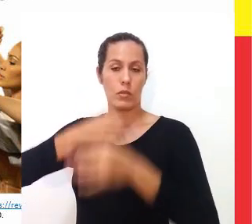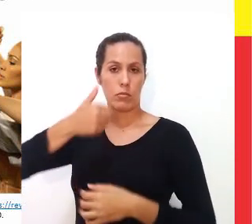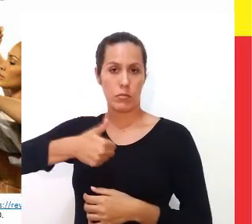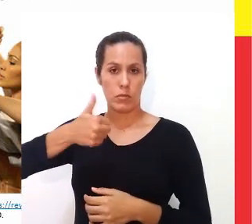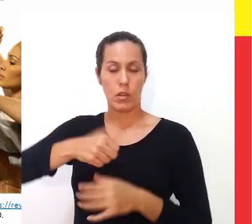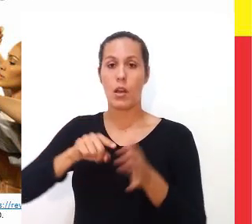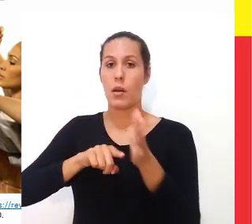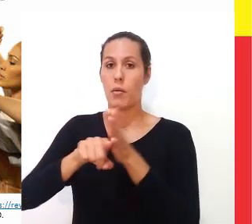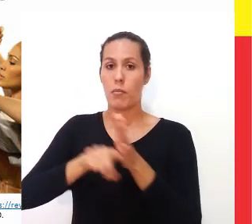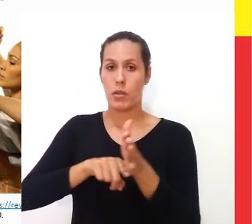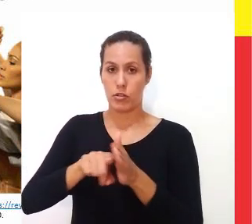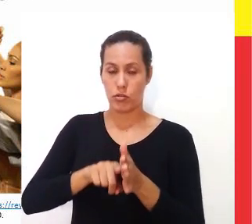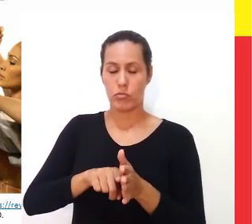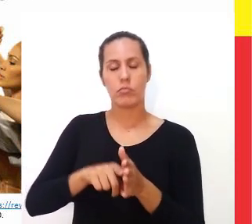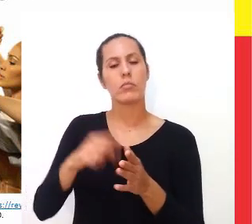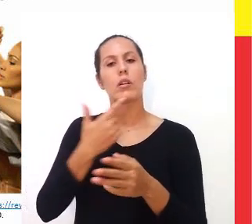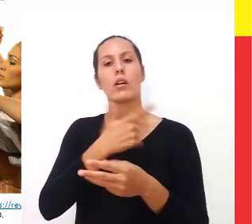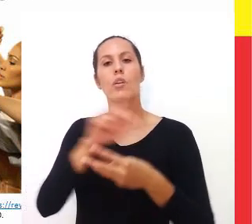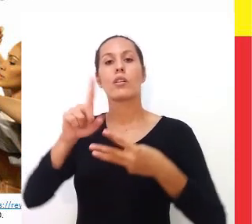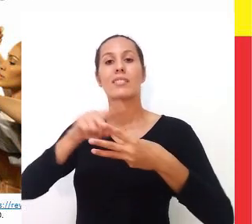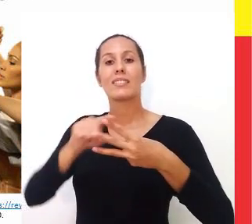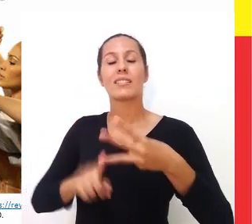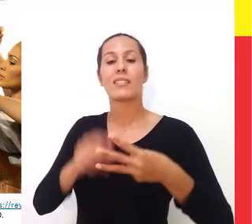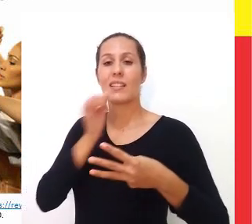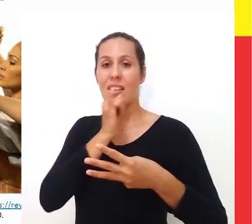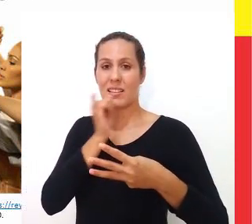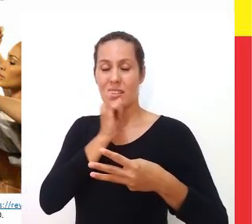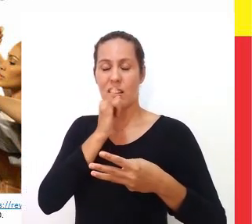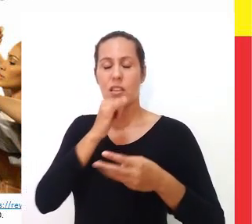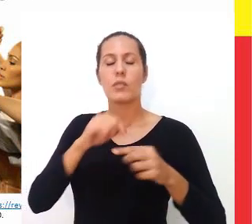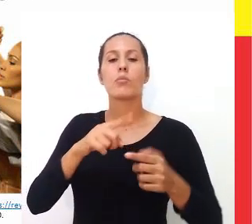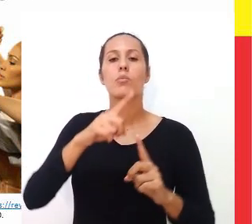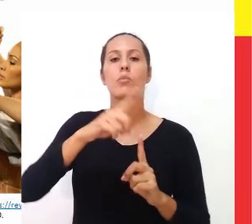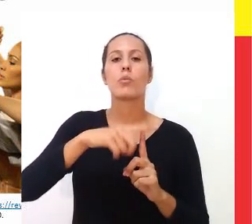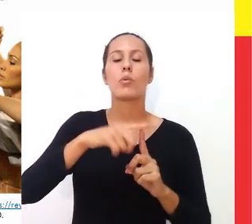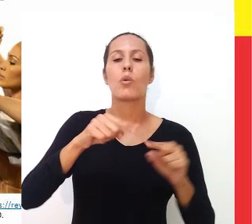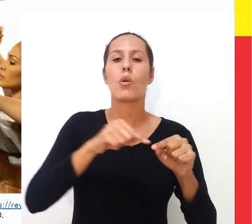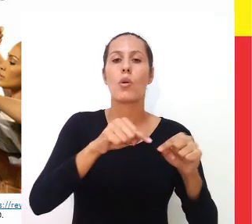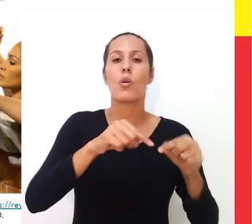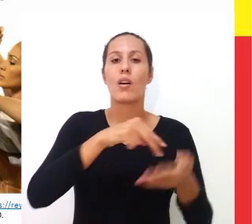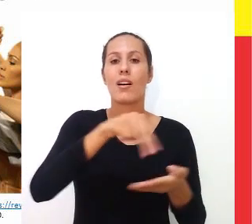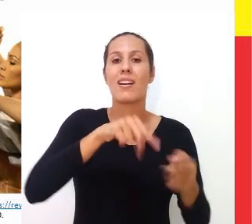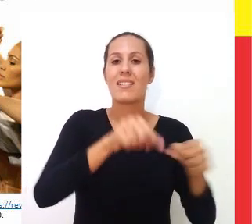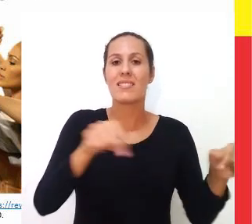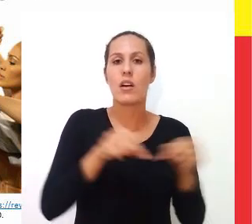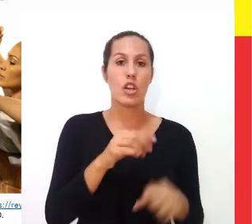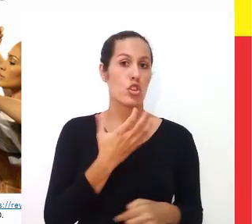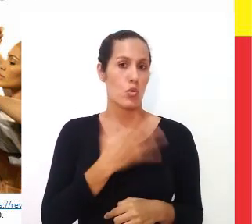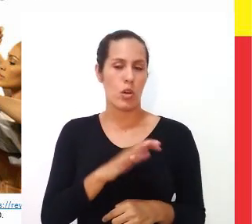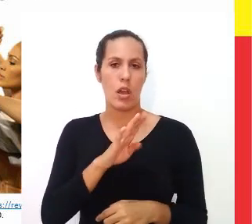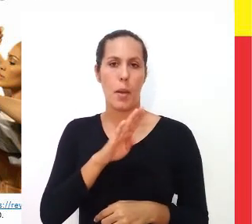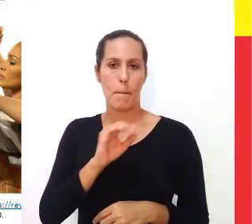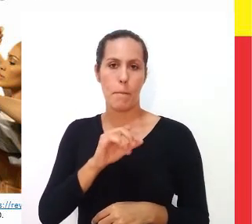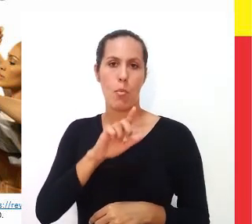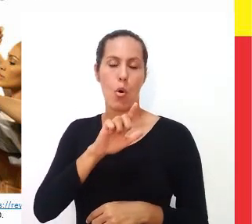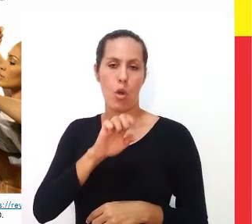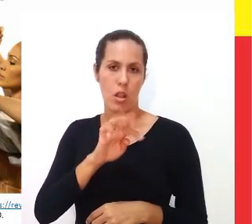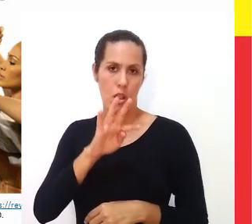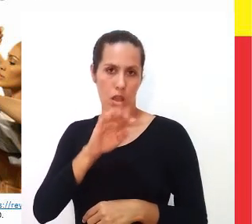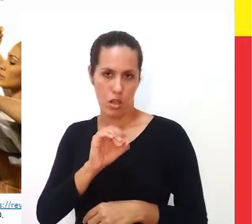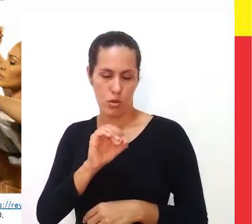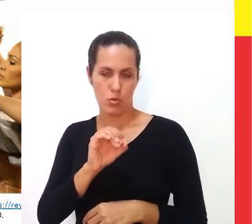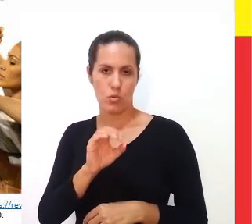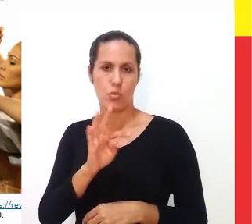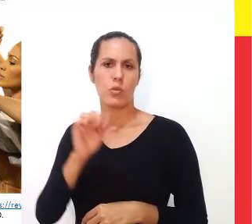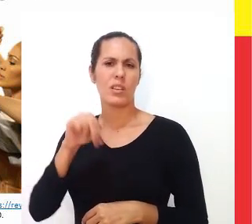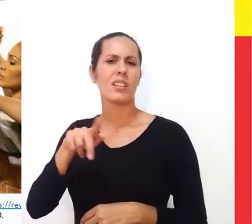Primeira sugestão de atividade, pesquisar outros 3 exemplos de dança de salão, diferente do que a gente já apresentou. Então, a gente não vai querer bolero,